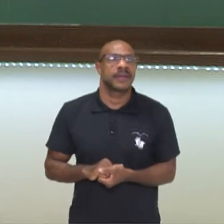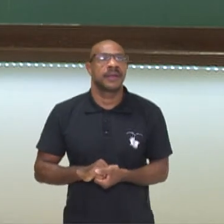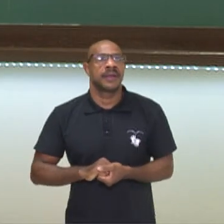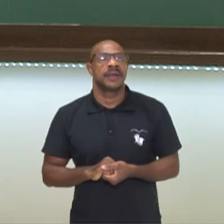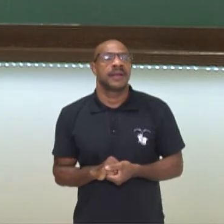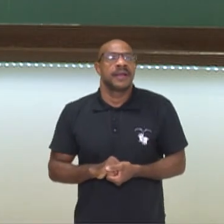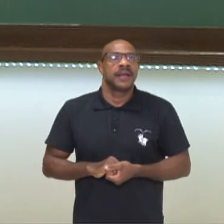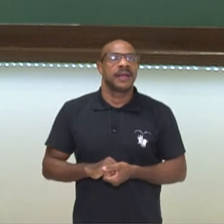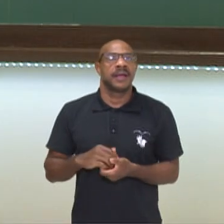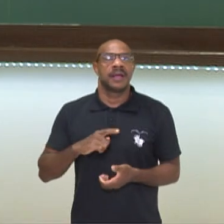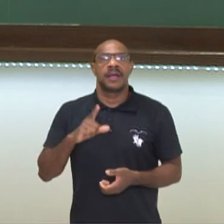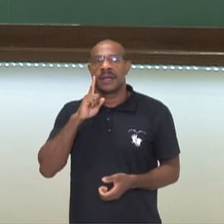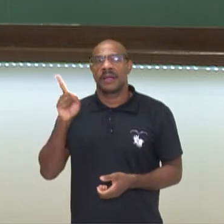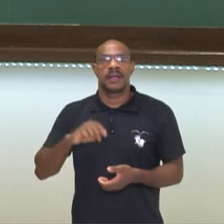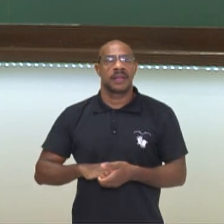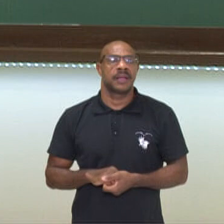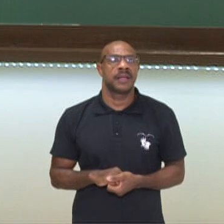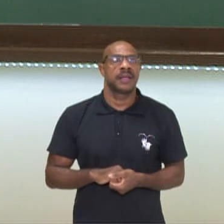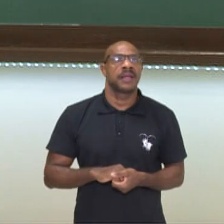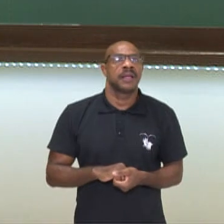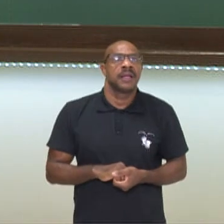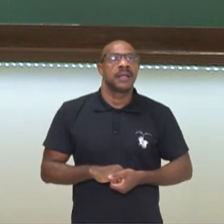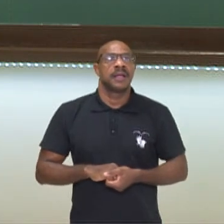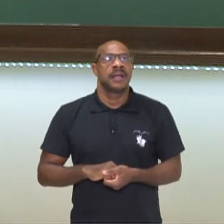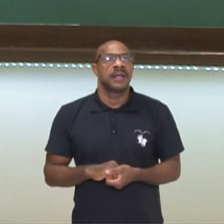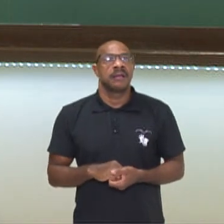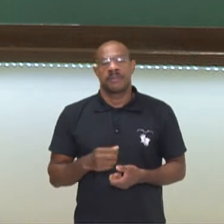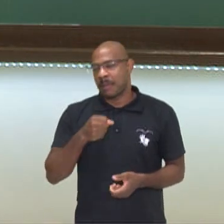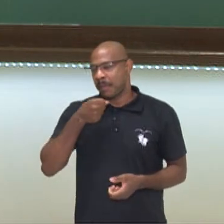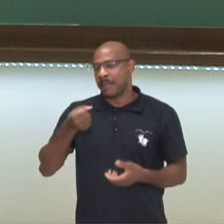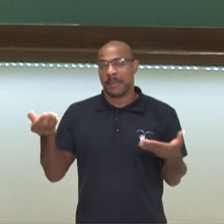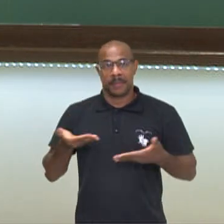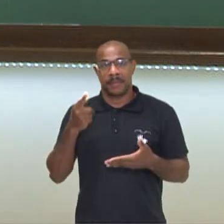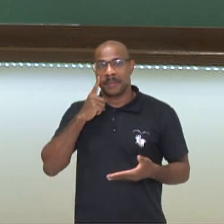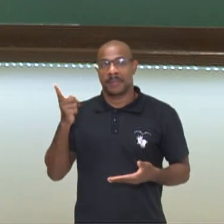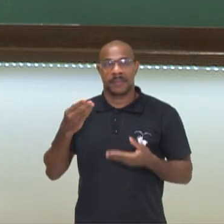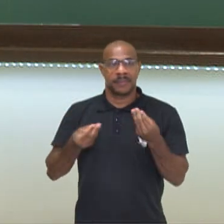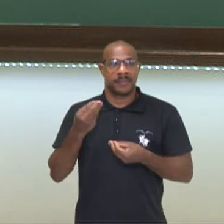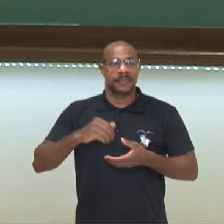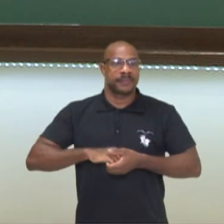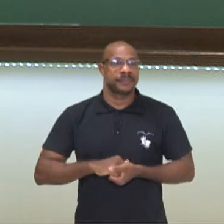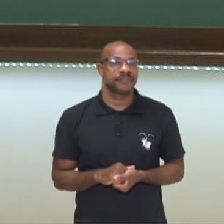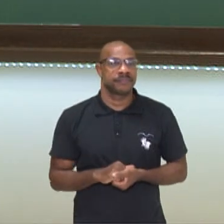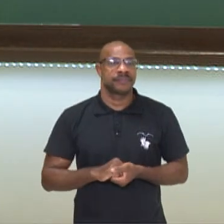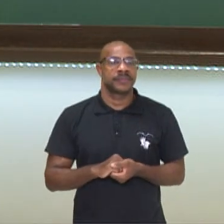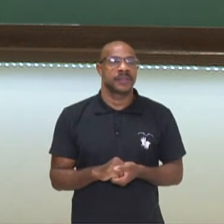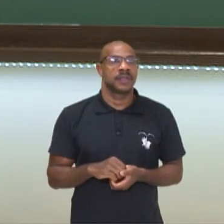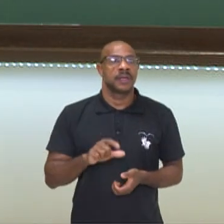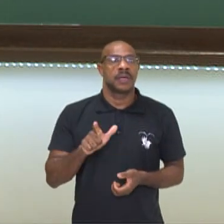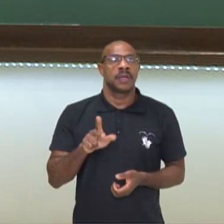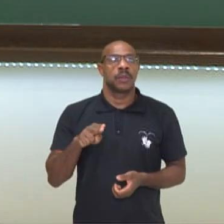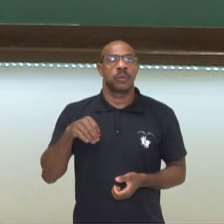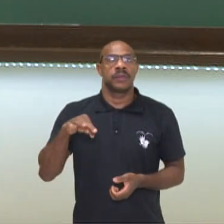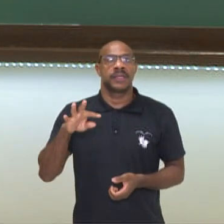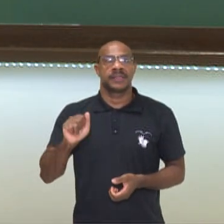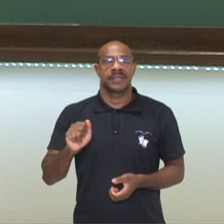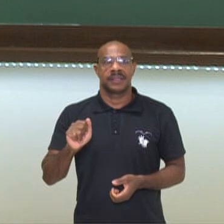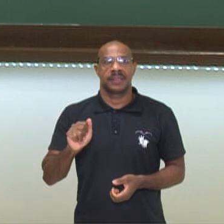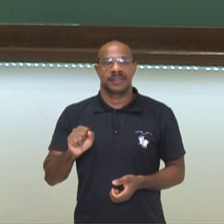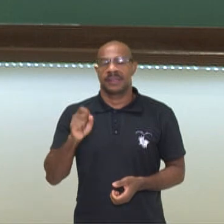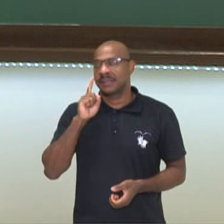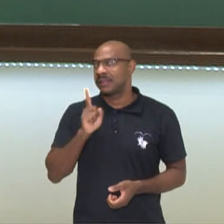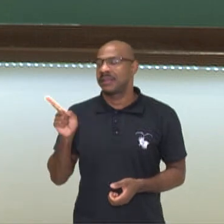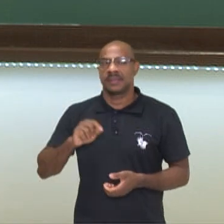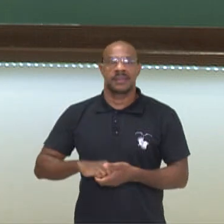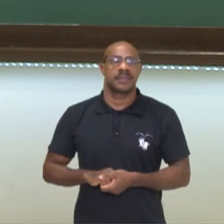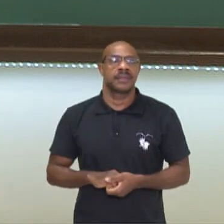pelo site lunetas vamos ver lá de lunetas estão aqui olha